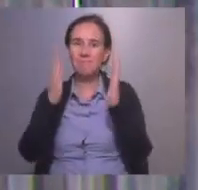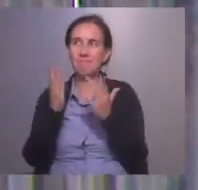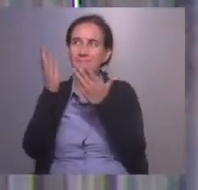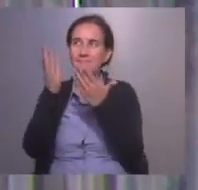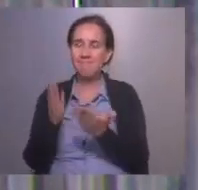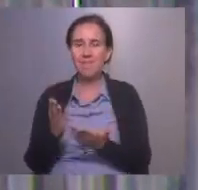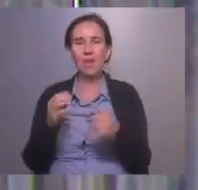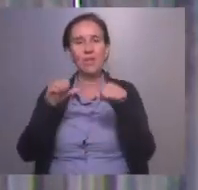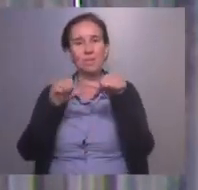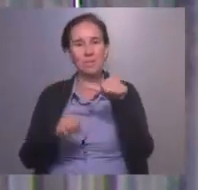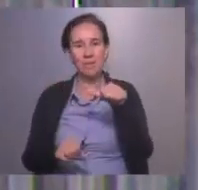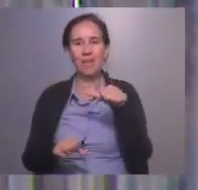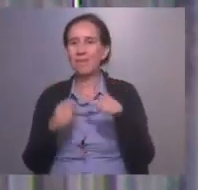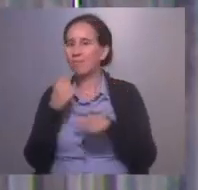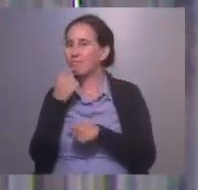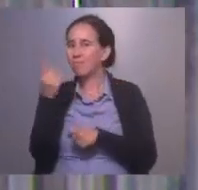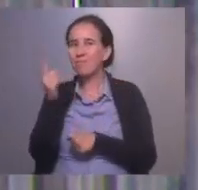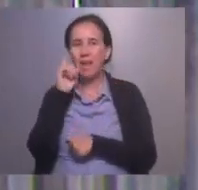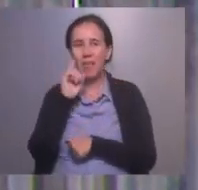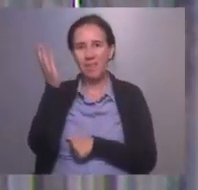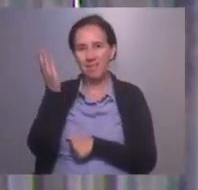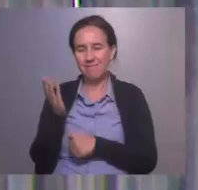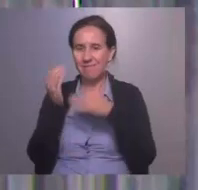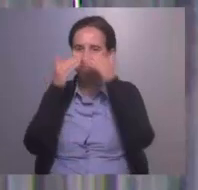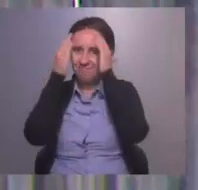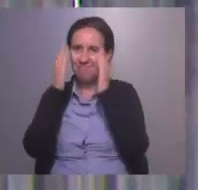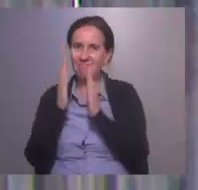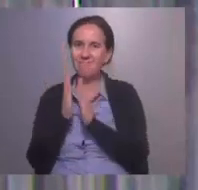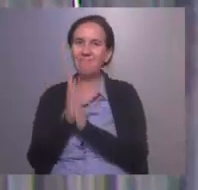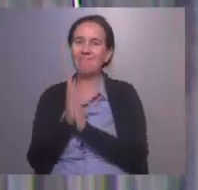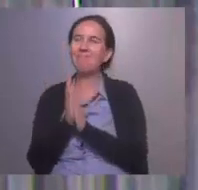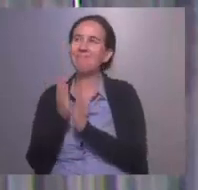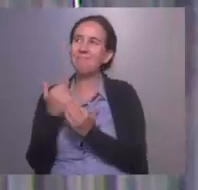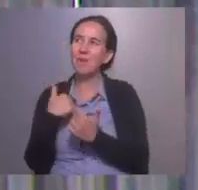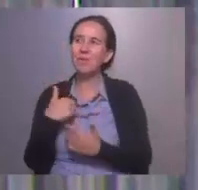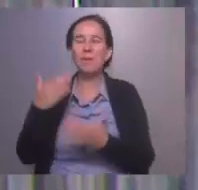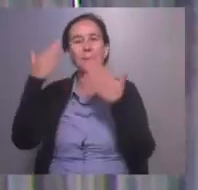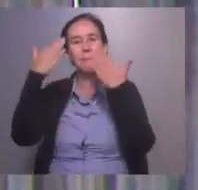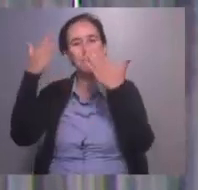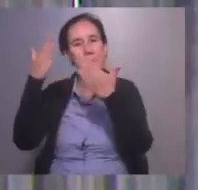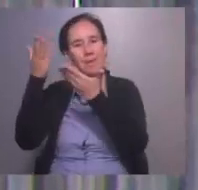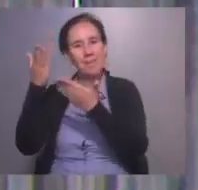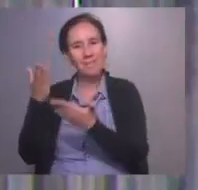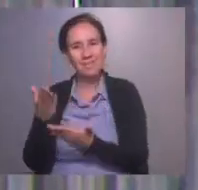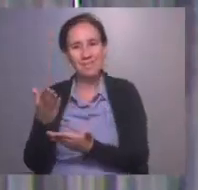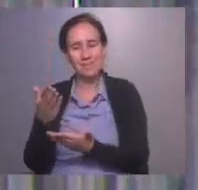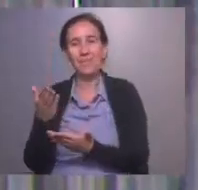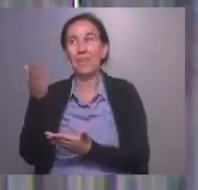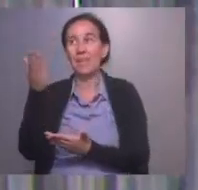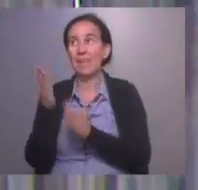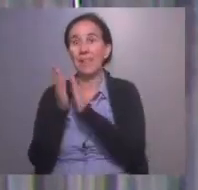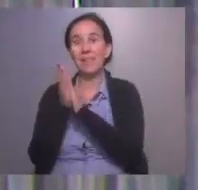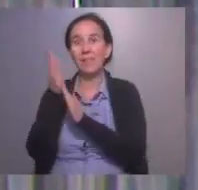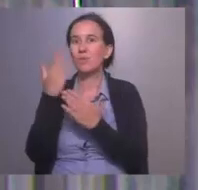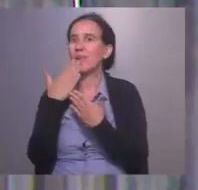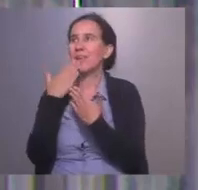primeira palavra a ela se dirige para lhe darmos os parabéns e agradecermos a